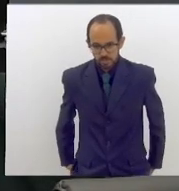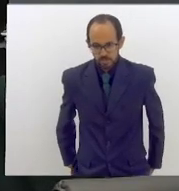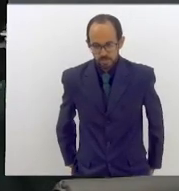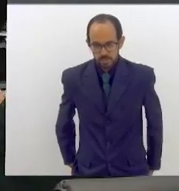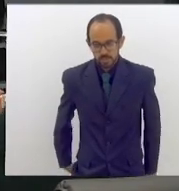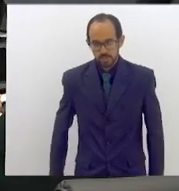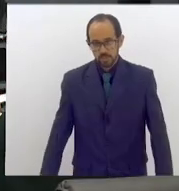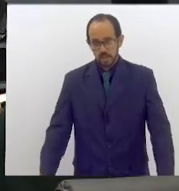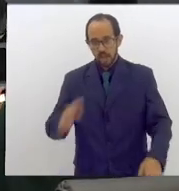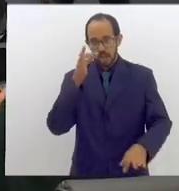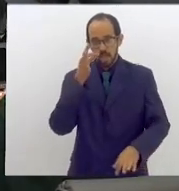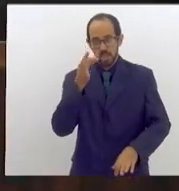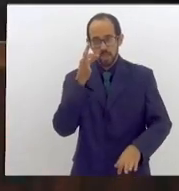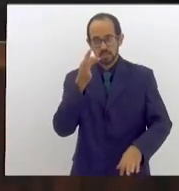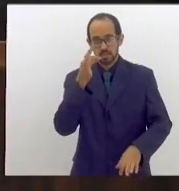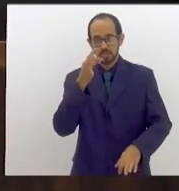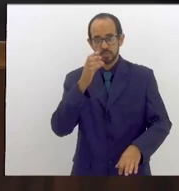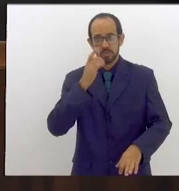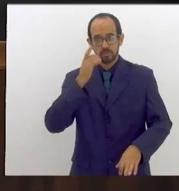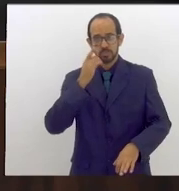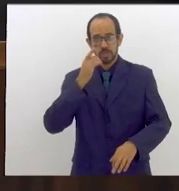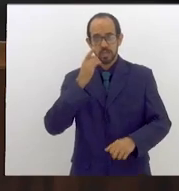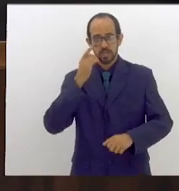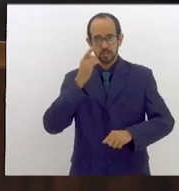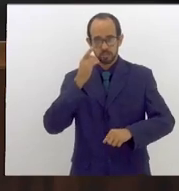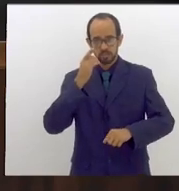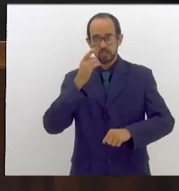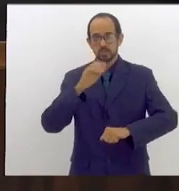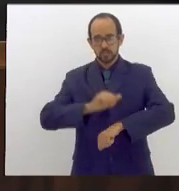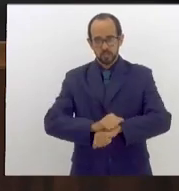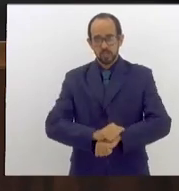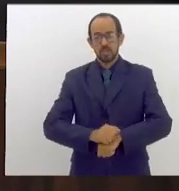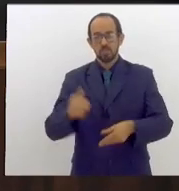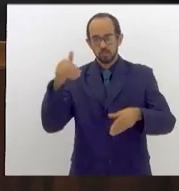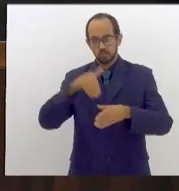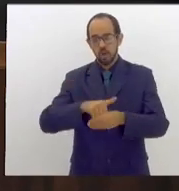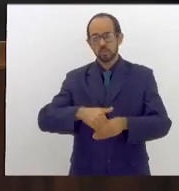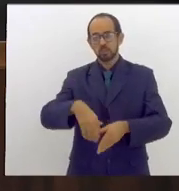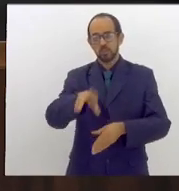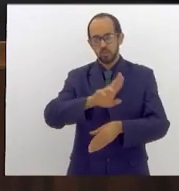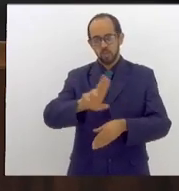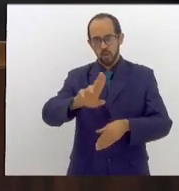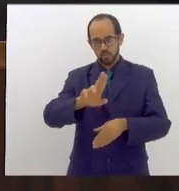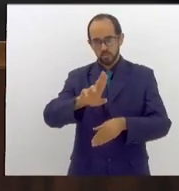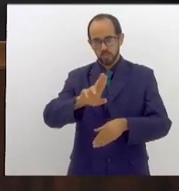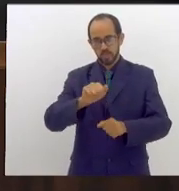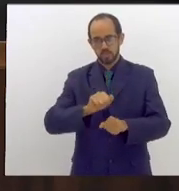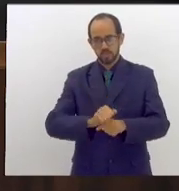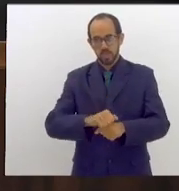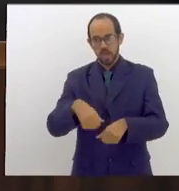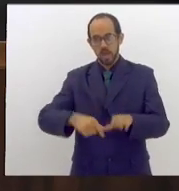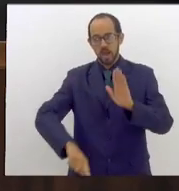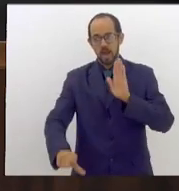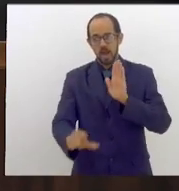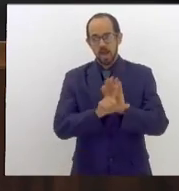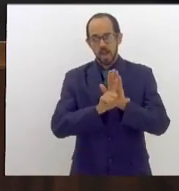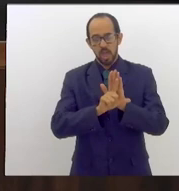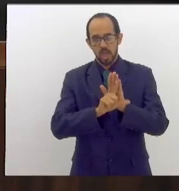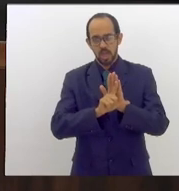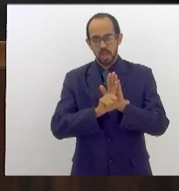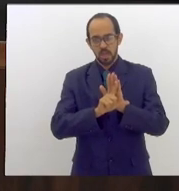Atenção senhores parlamentares estamos procedimento de votação nominal a lei